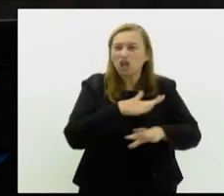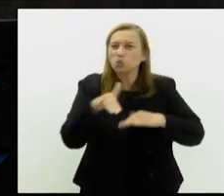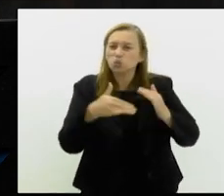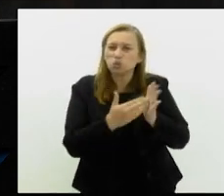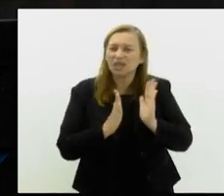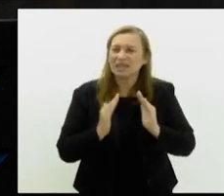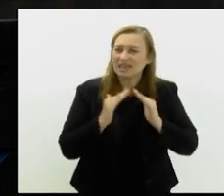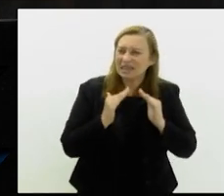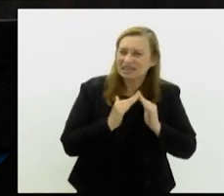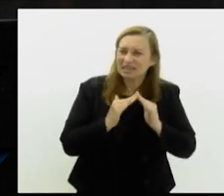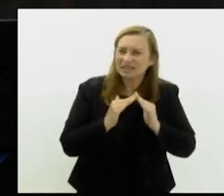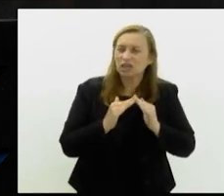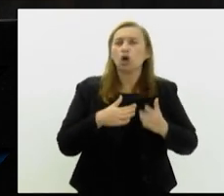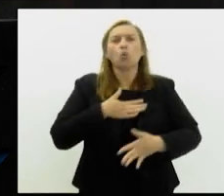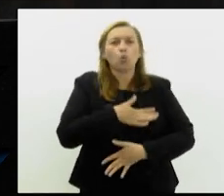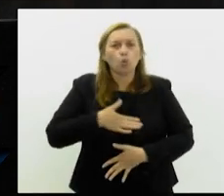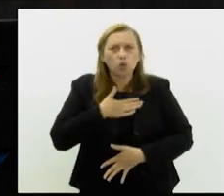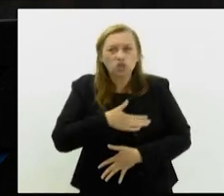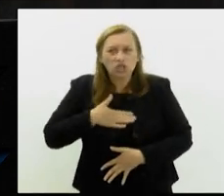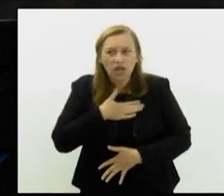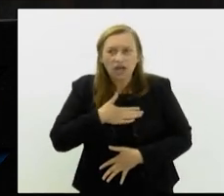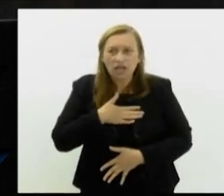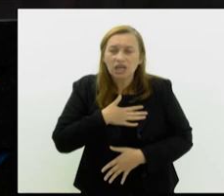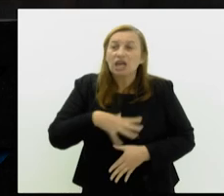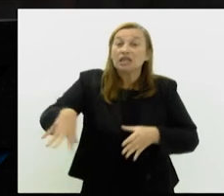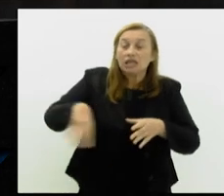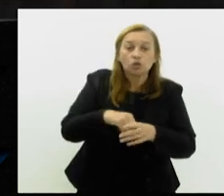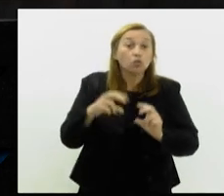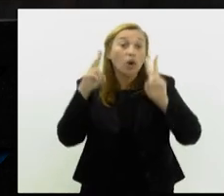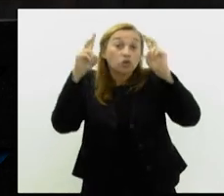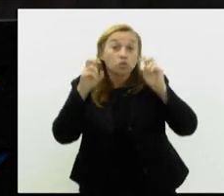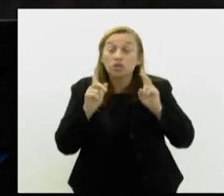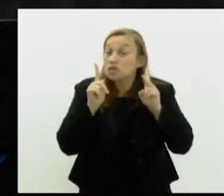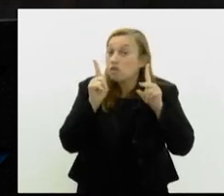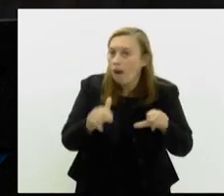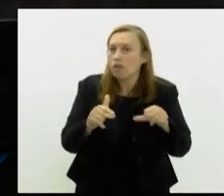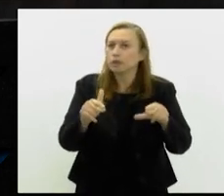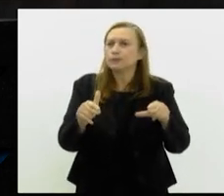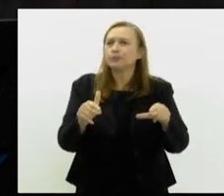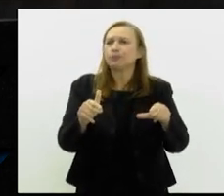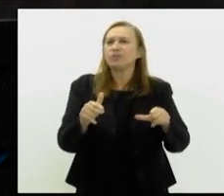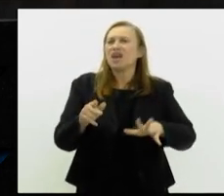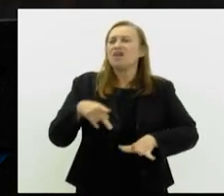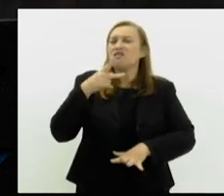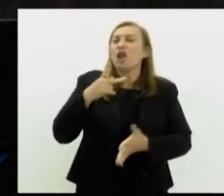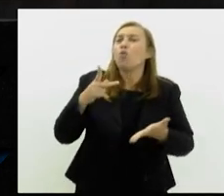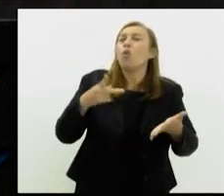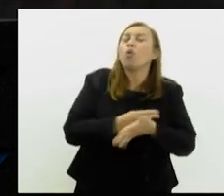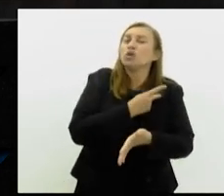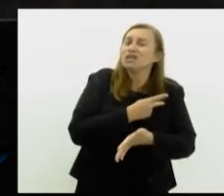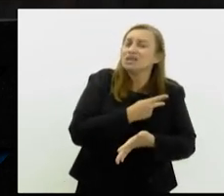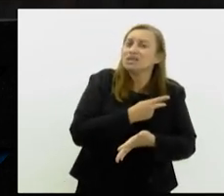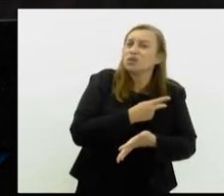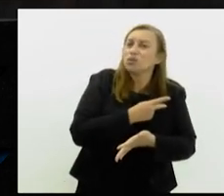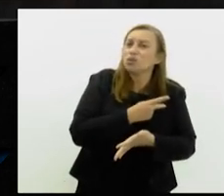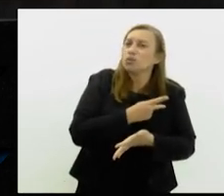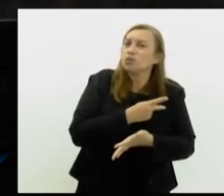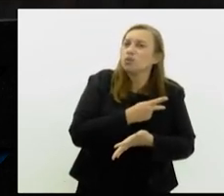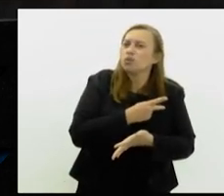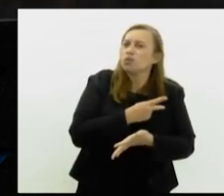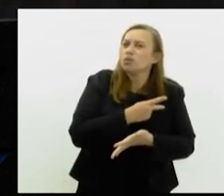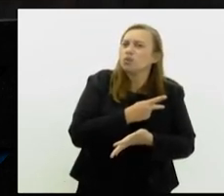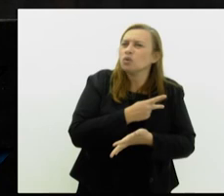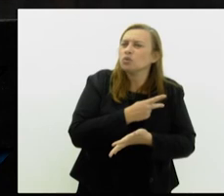casa eu gostaria ainda dentro do mesmo assunto citar o que aconteceu